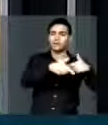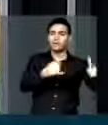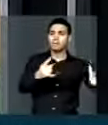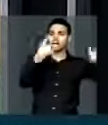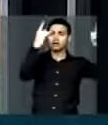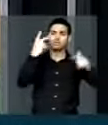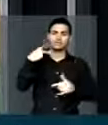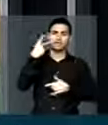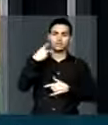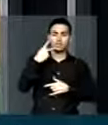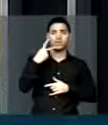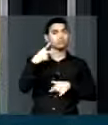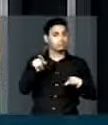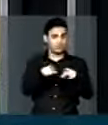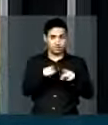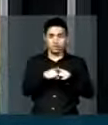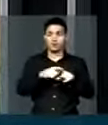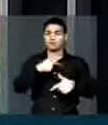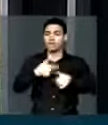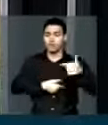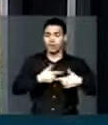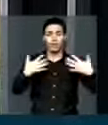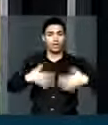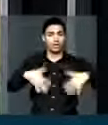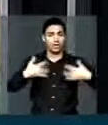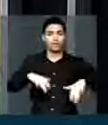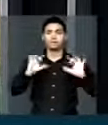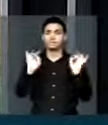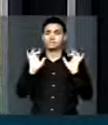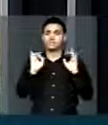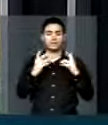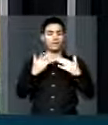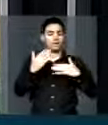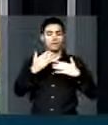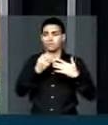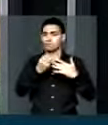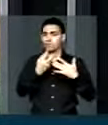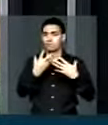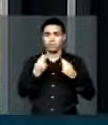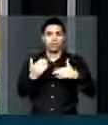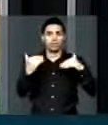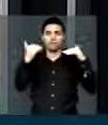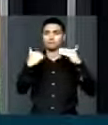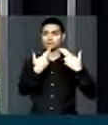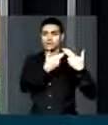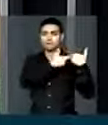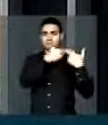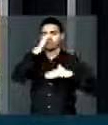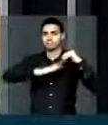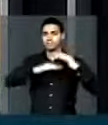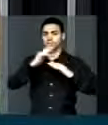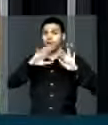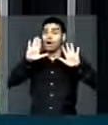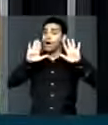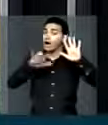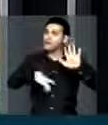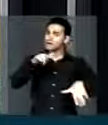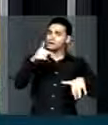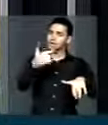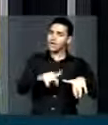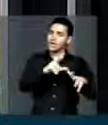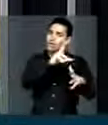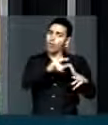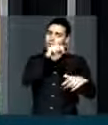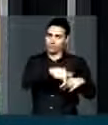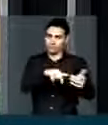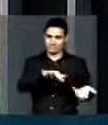também executam suas tarefas de maneira grandiosa e com muita perícia. podem não ter estrutura logística daqui,